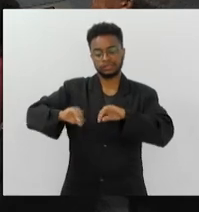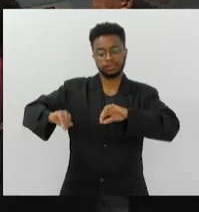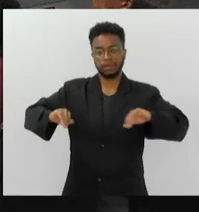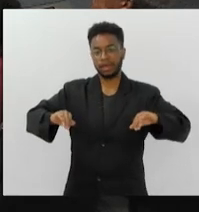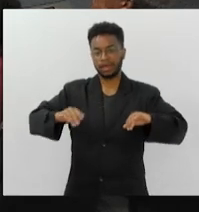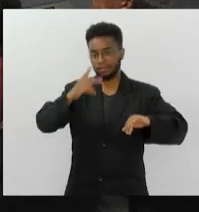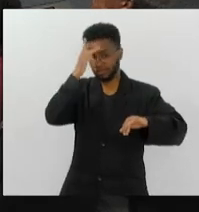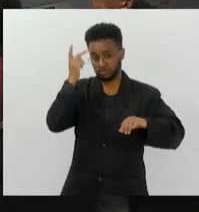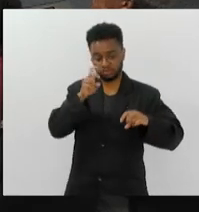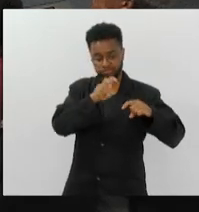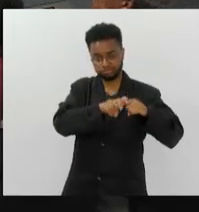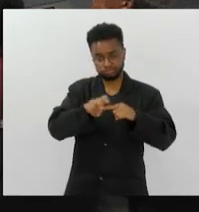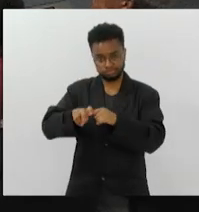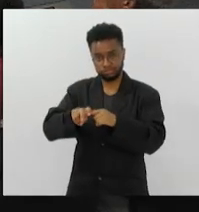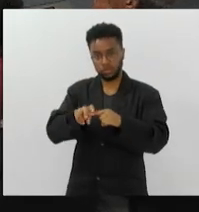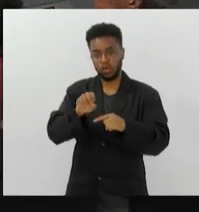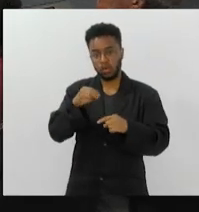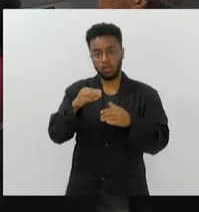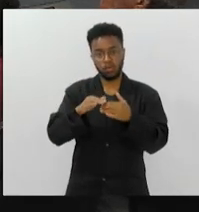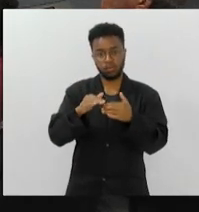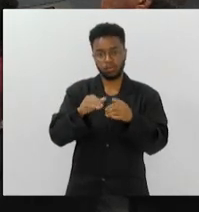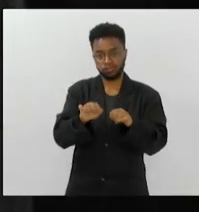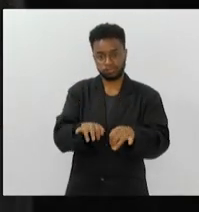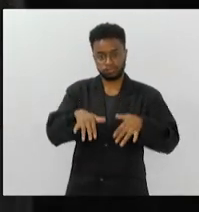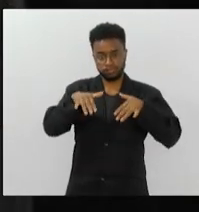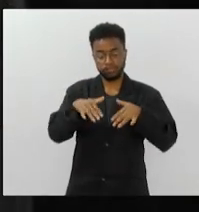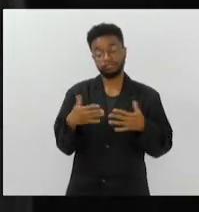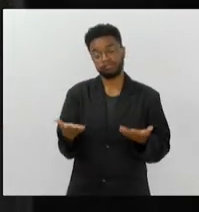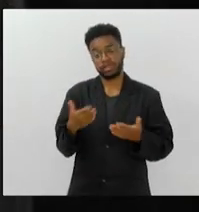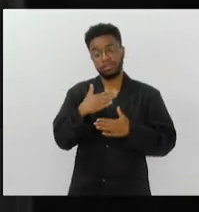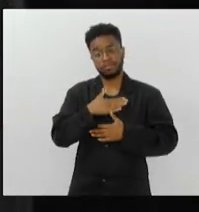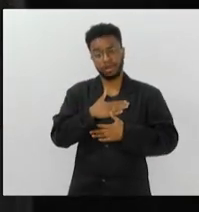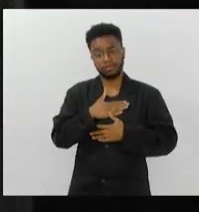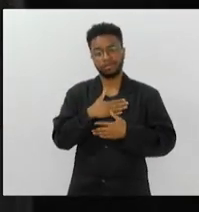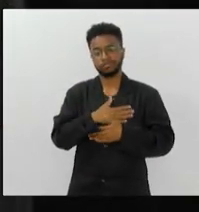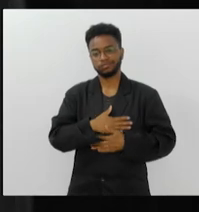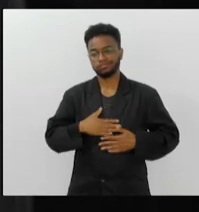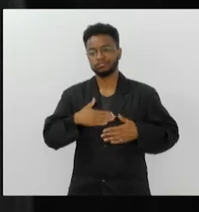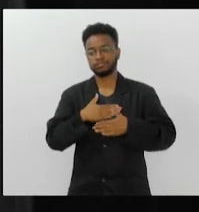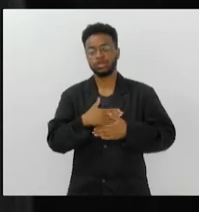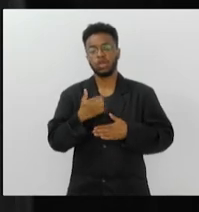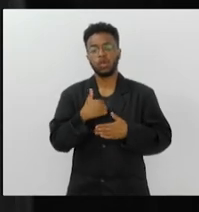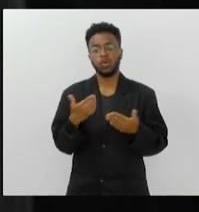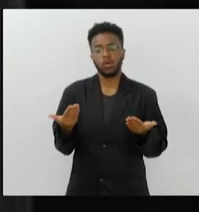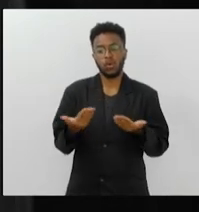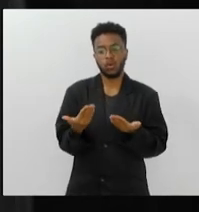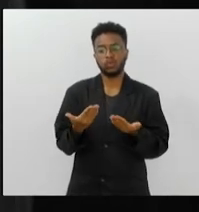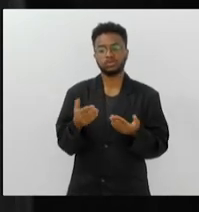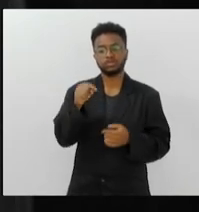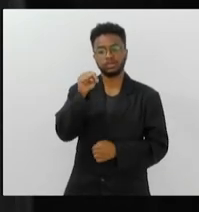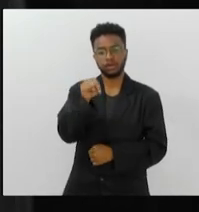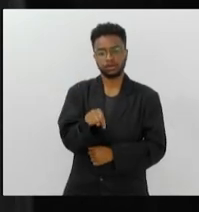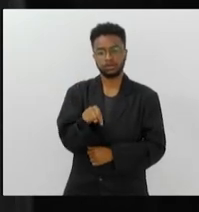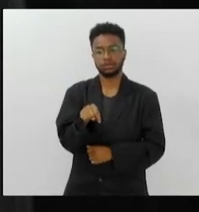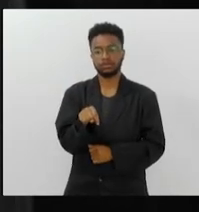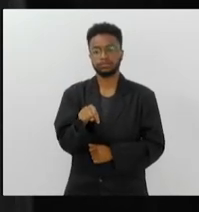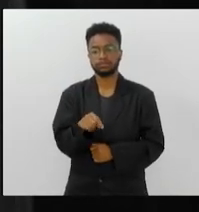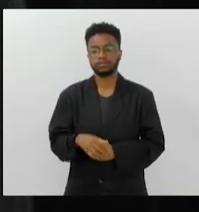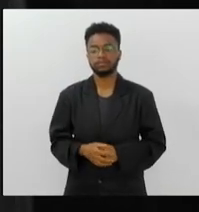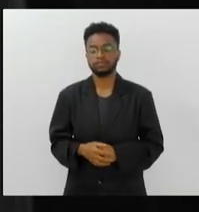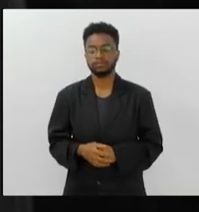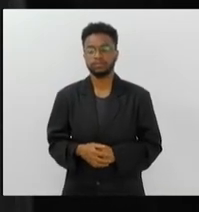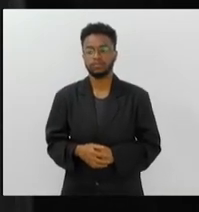e quem não está. Para mim é uma grande honra estar hoje aqui presente e poder ter